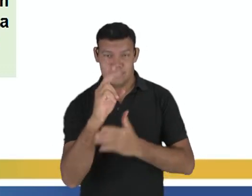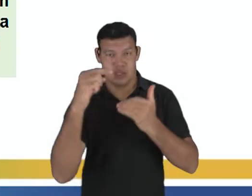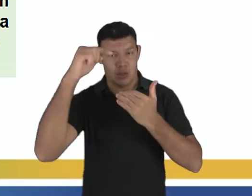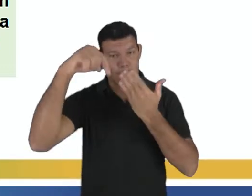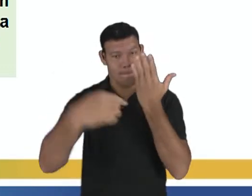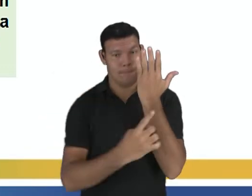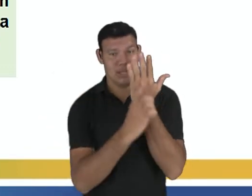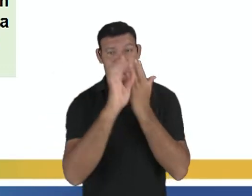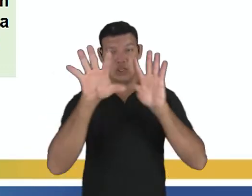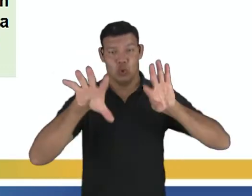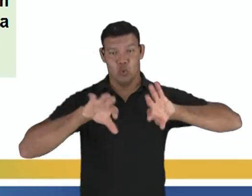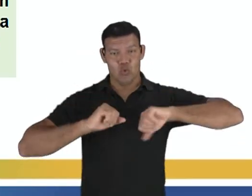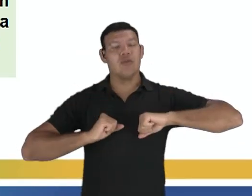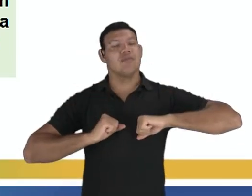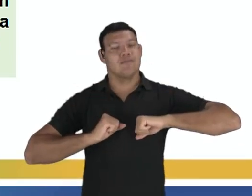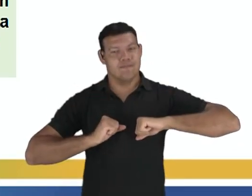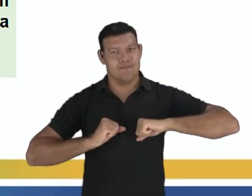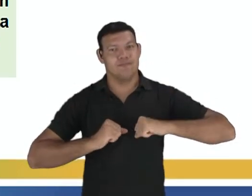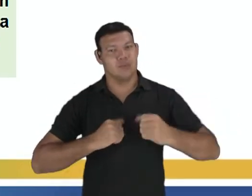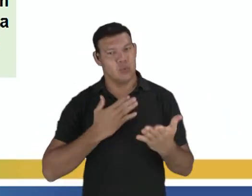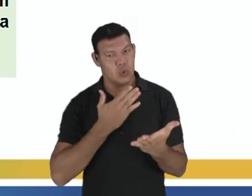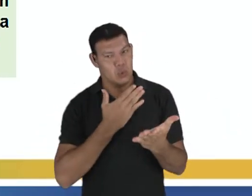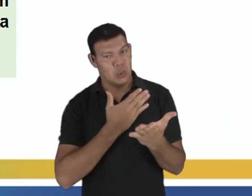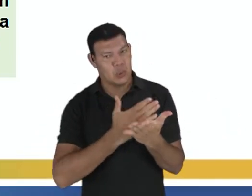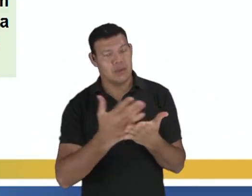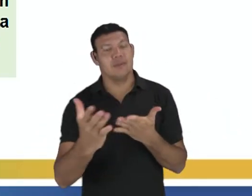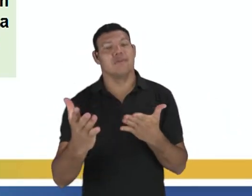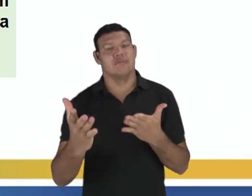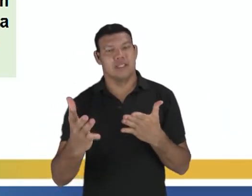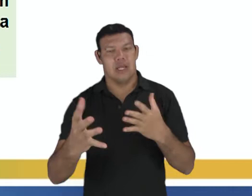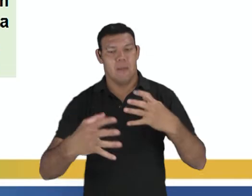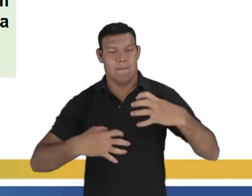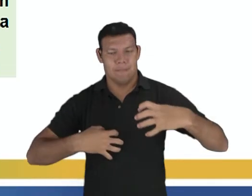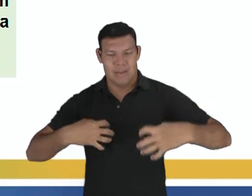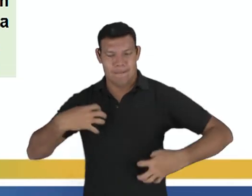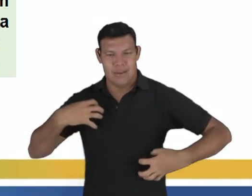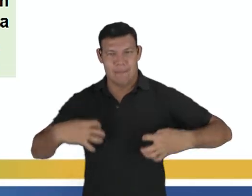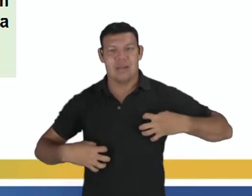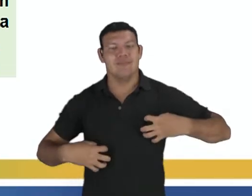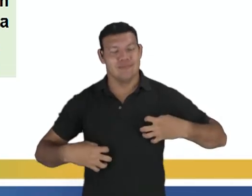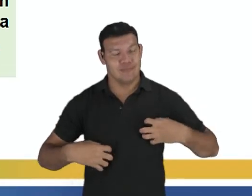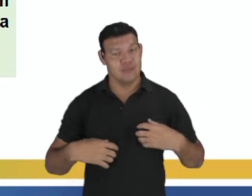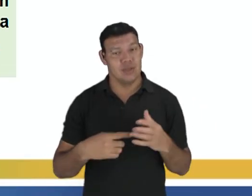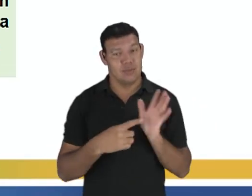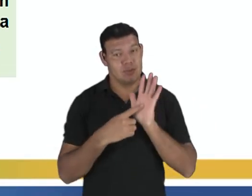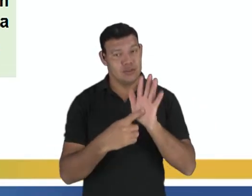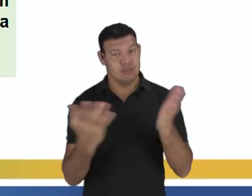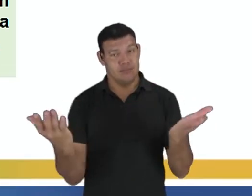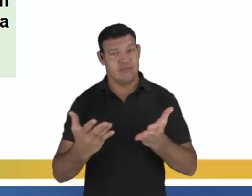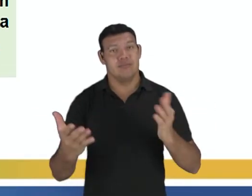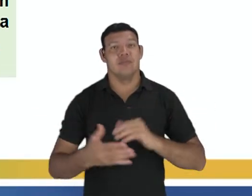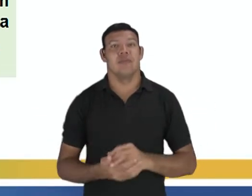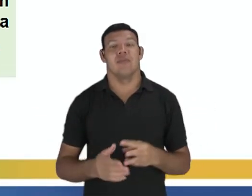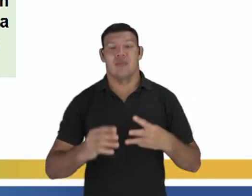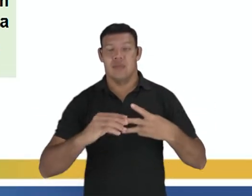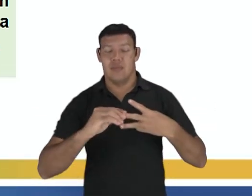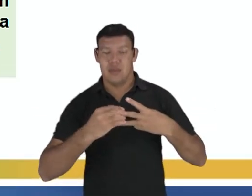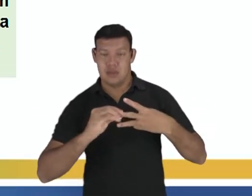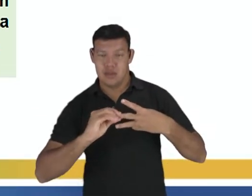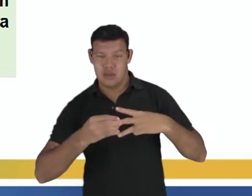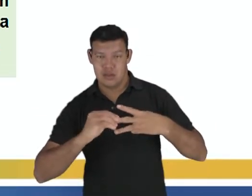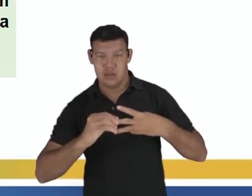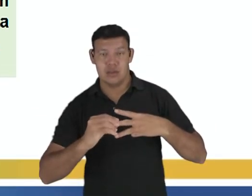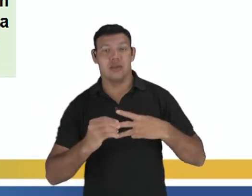imune adquirida, tá bom? E aí começam uma série de processos que nós vamos ver agora, tá bom? Células da